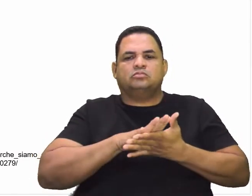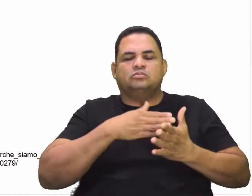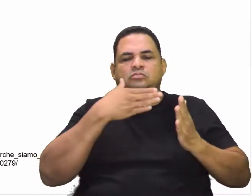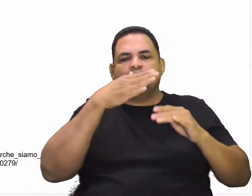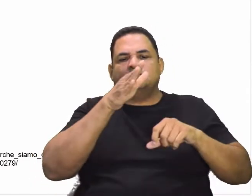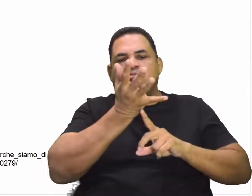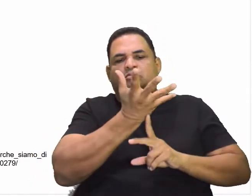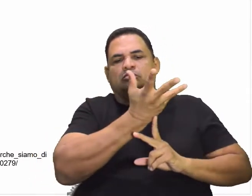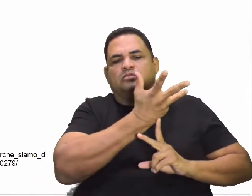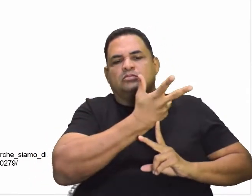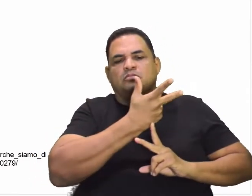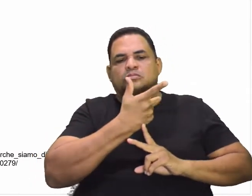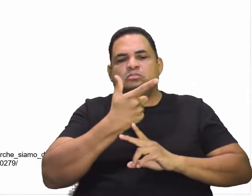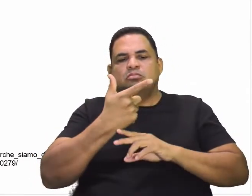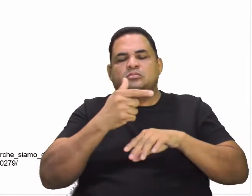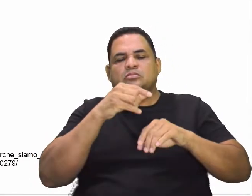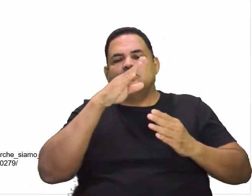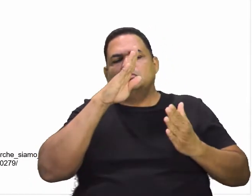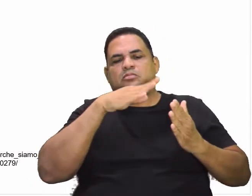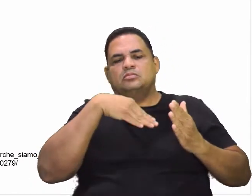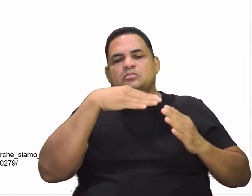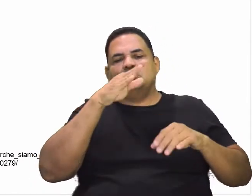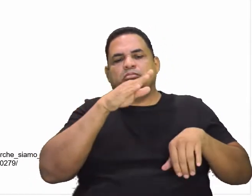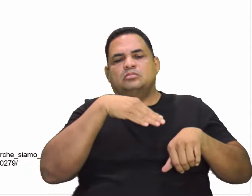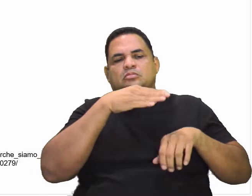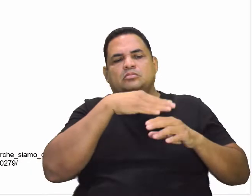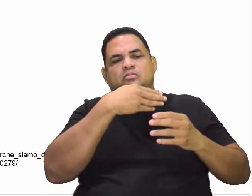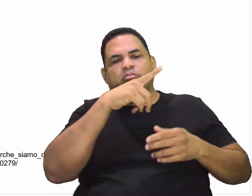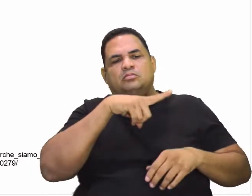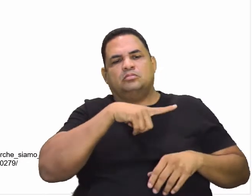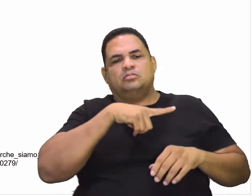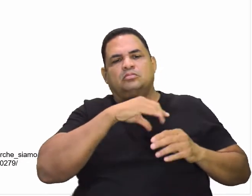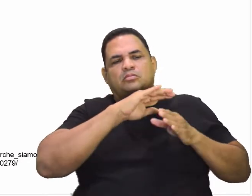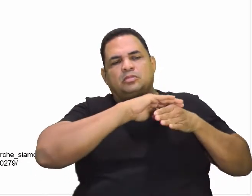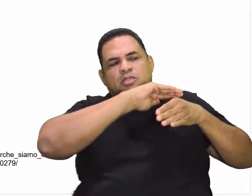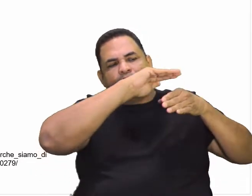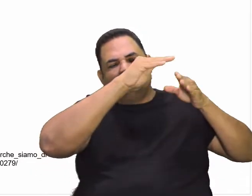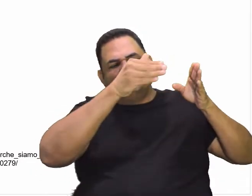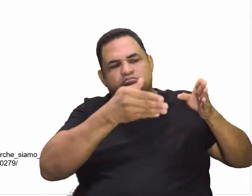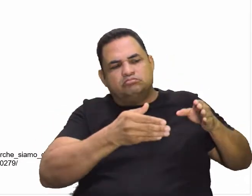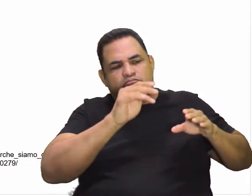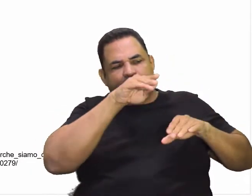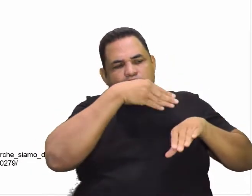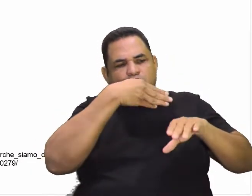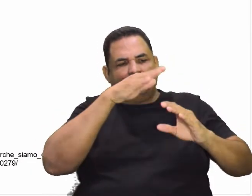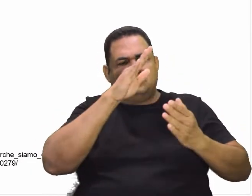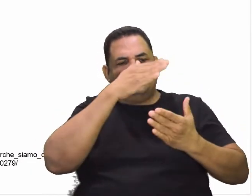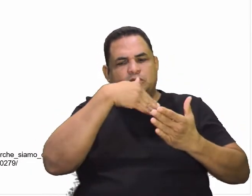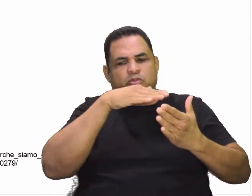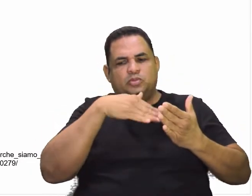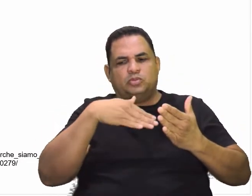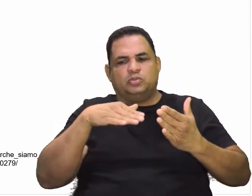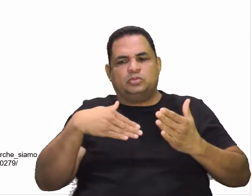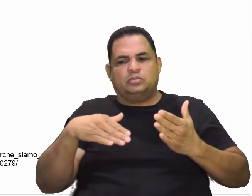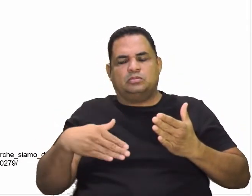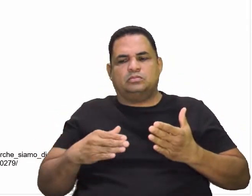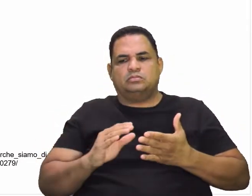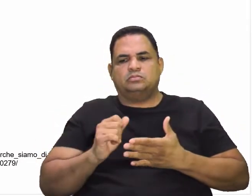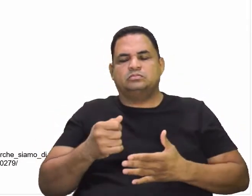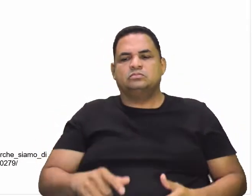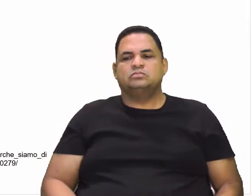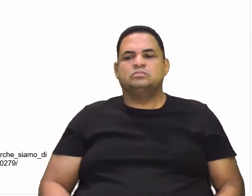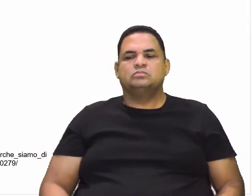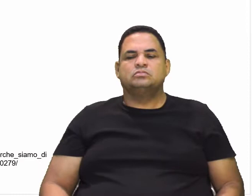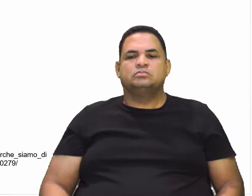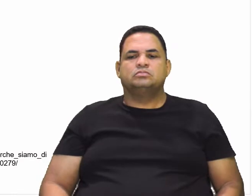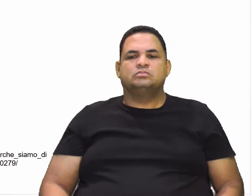manifestações em arte rupestre. Aquelas artes que tem na caverna, aquelas pinturas.